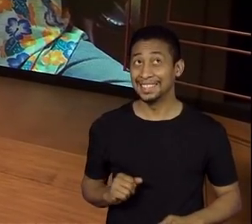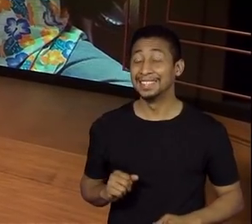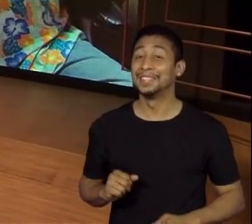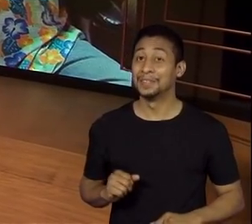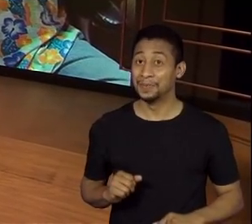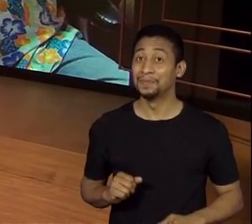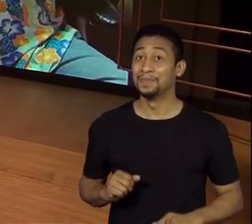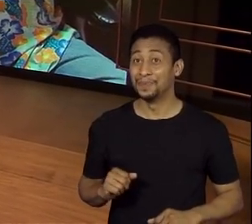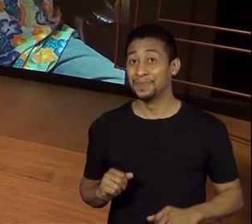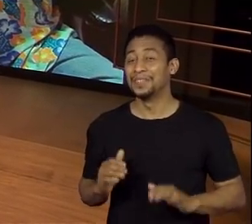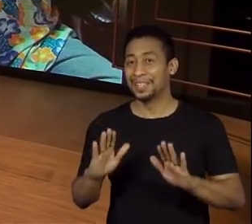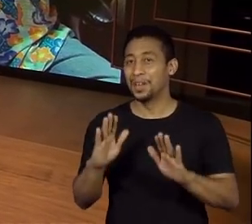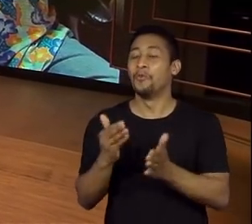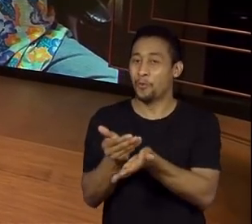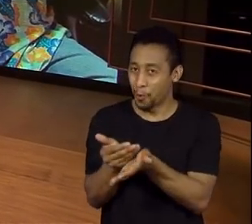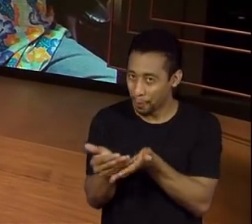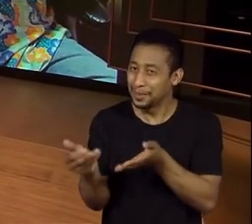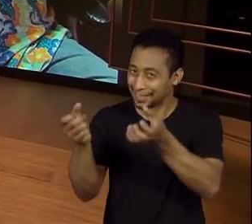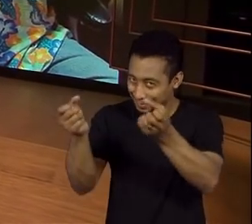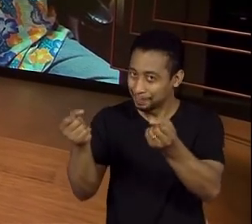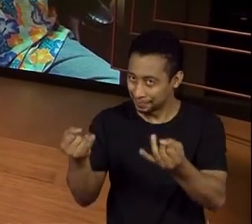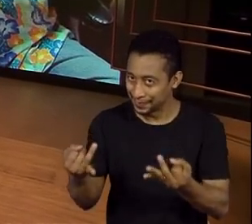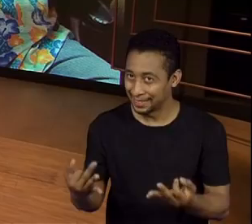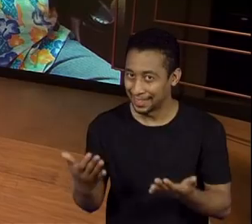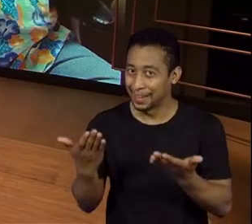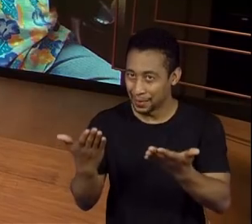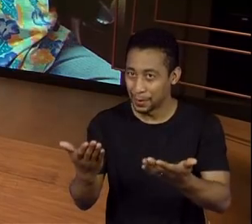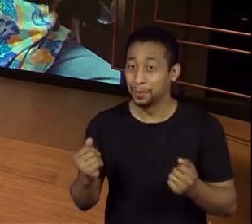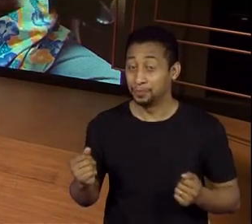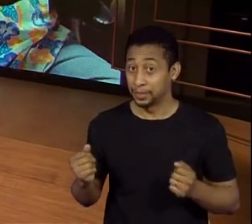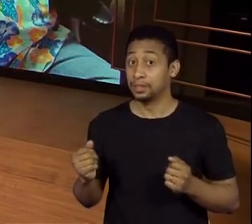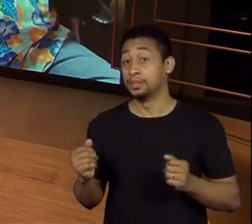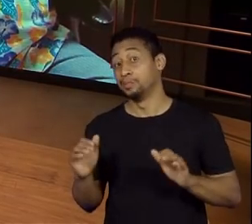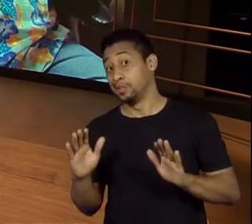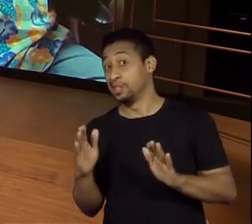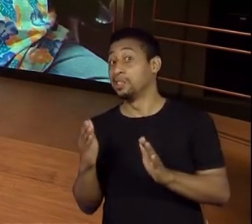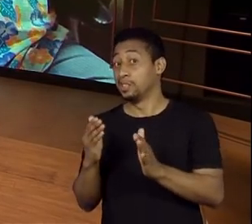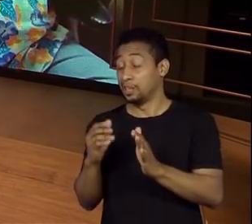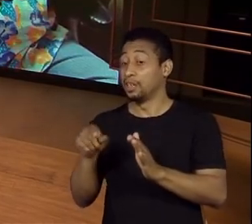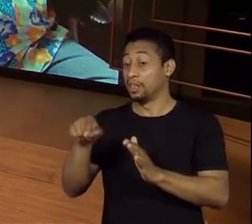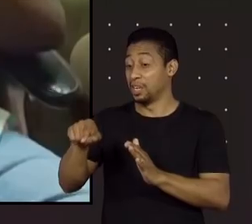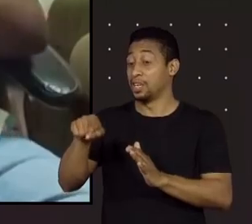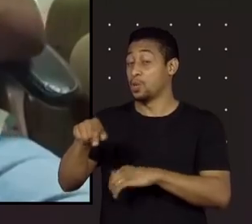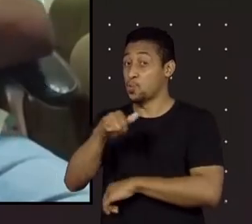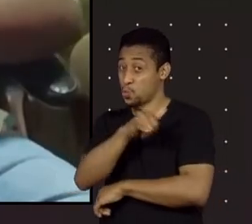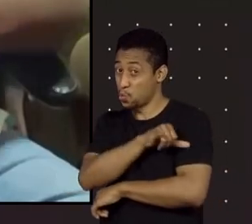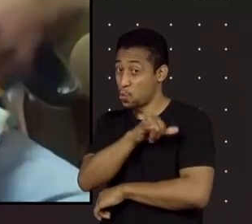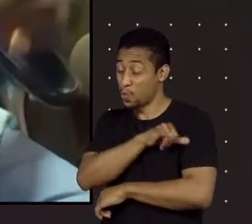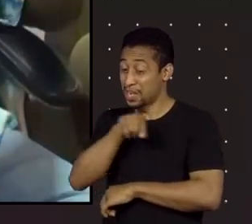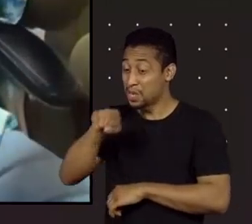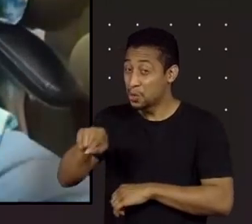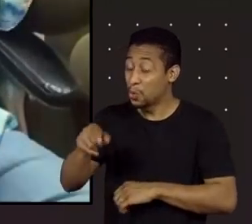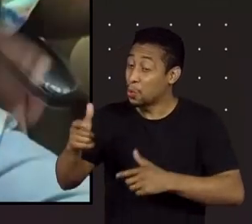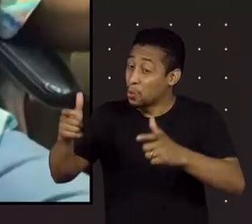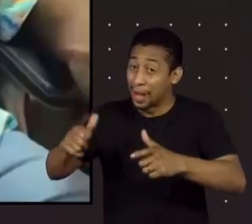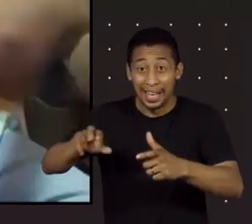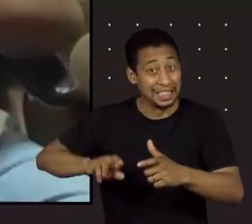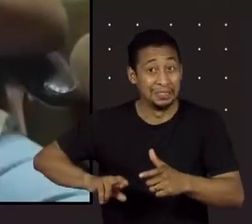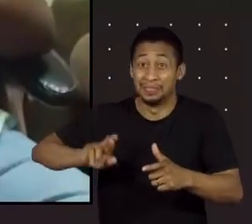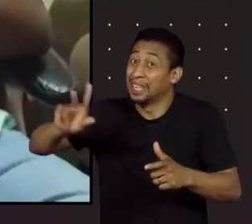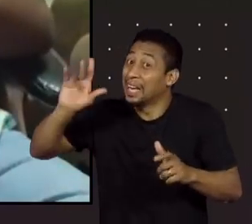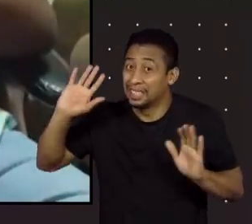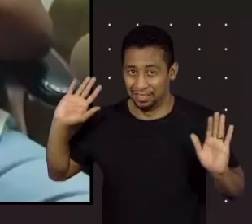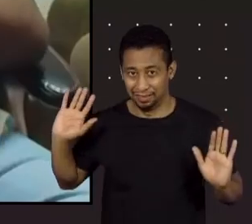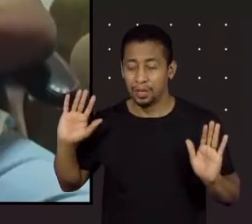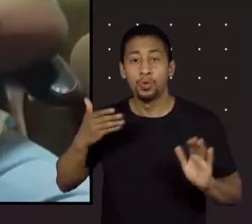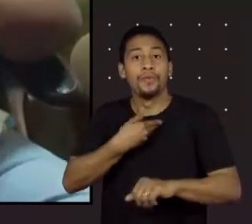Aí os problemas começaram. E não era aquela coisa do interior, olha, fica aqui, come